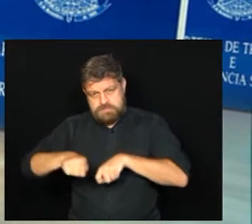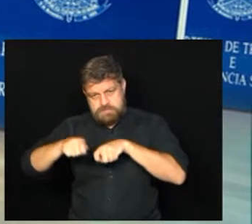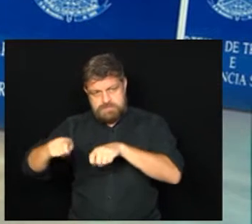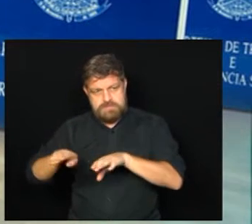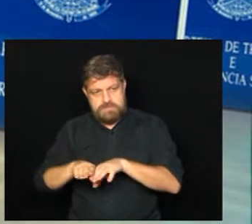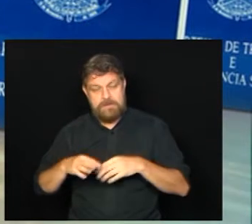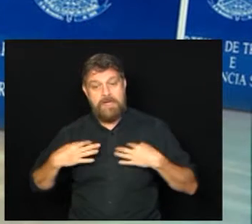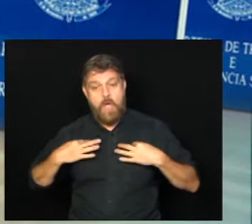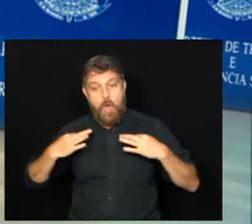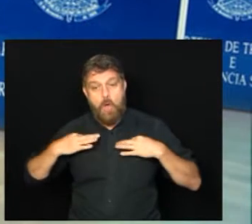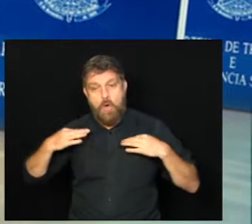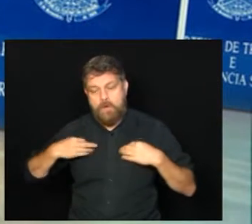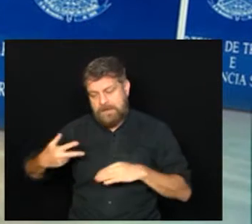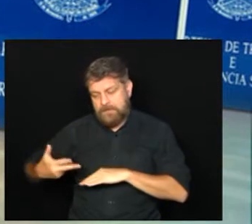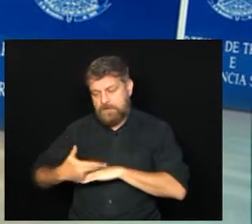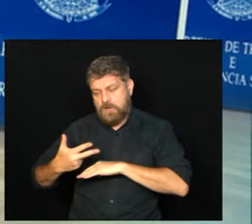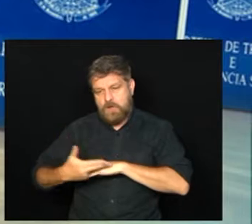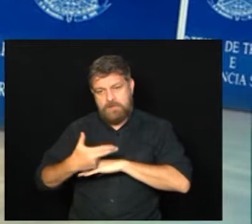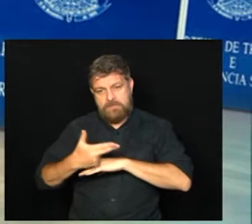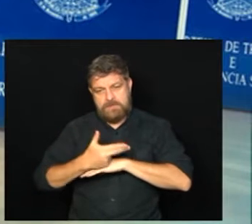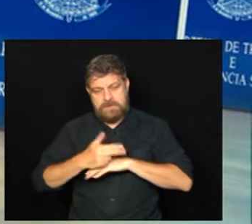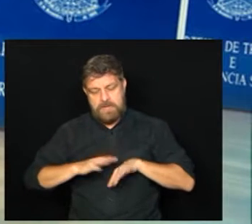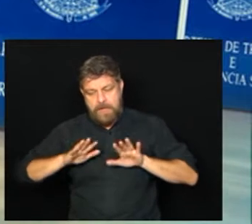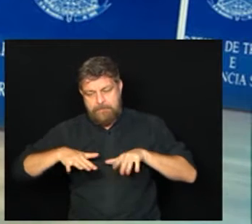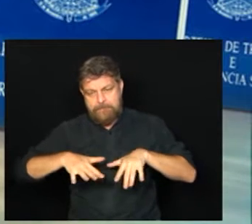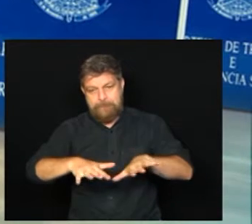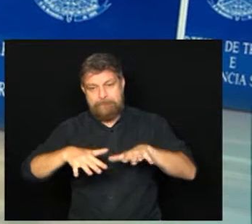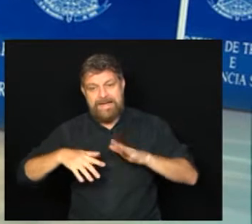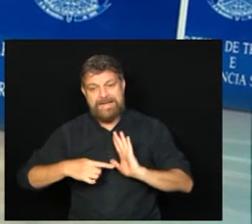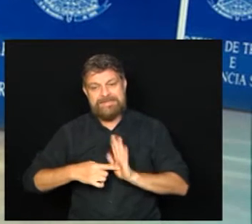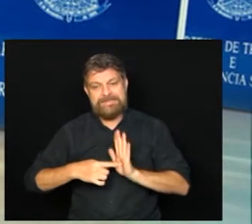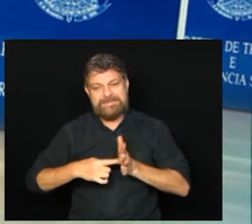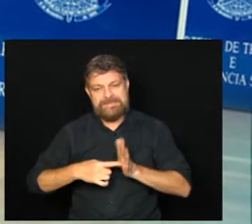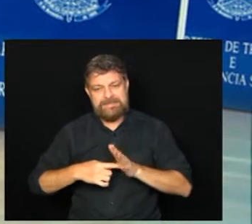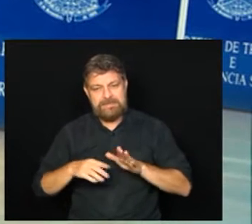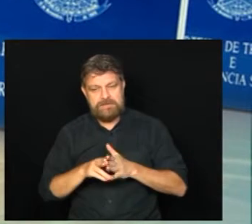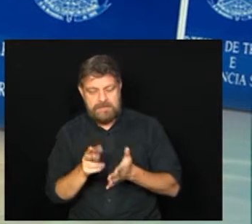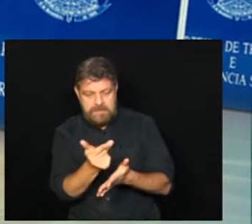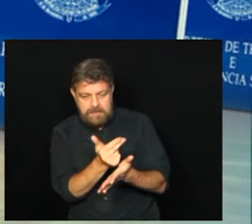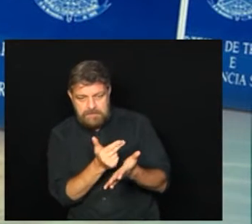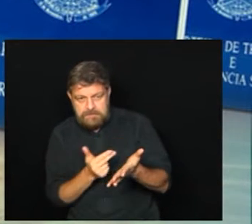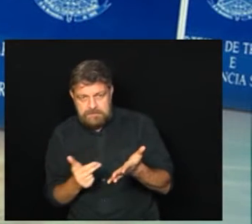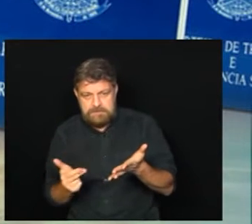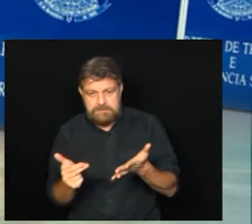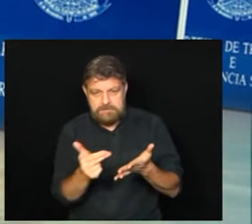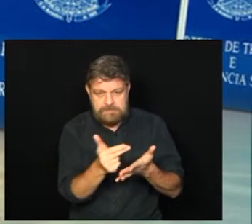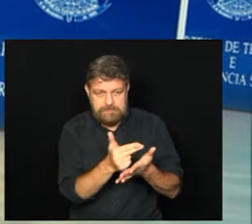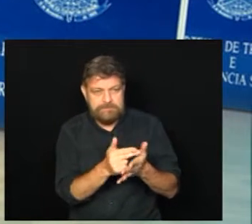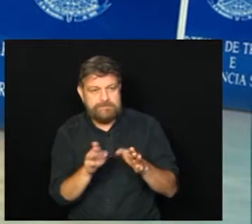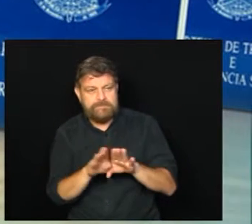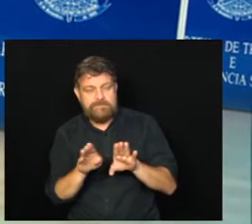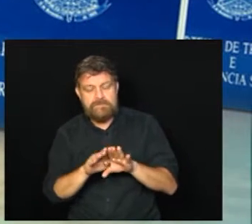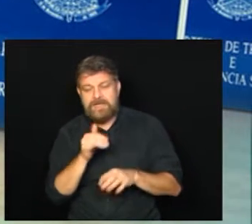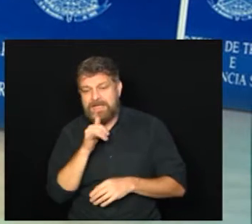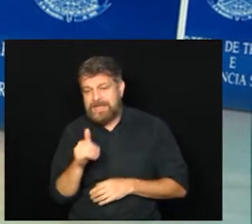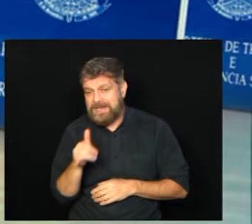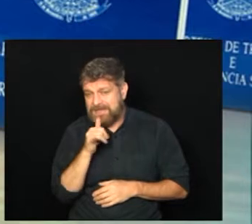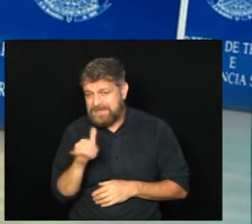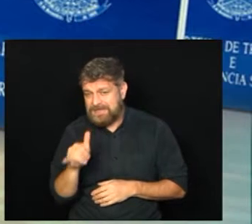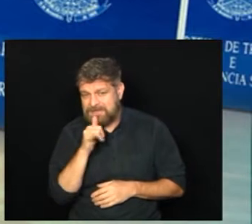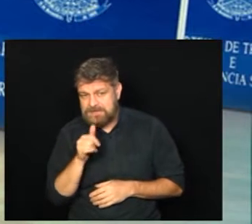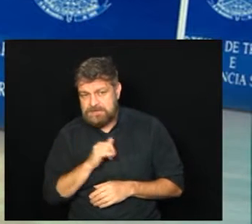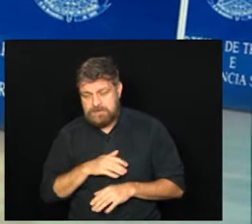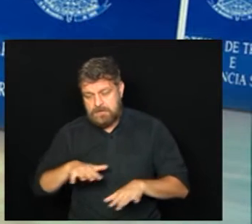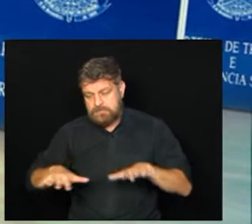de roupas, costureira de máquinas industriais, desenhista projetista de moldes, eletricista,